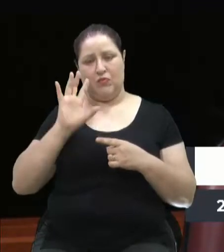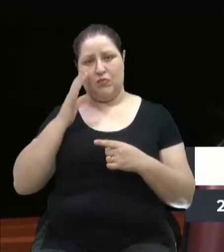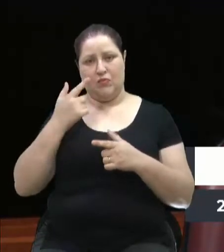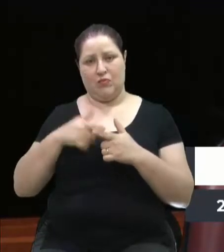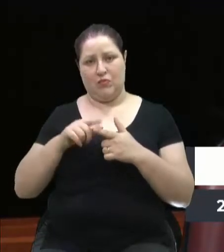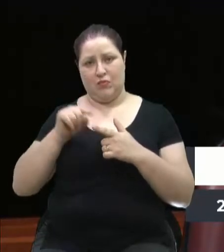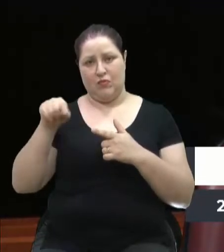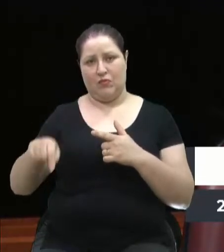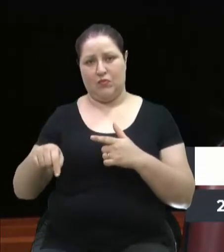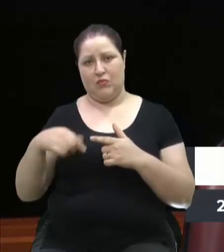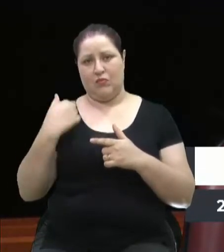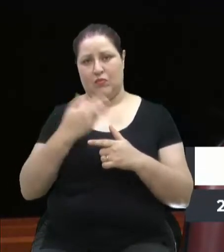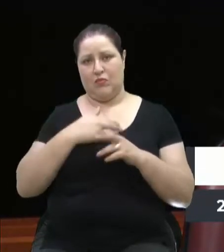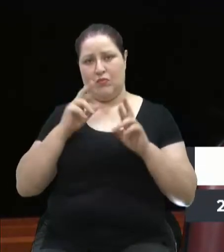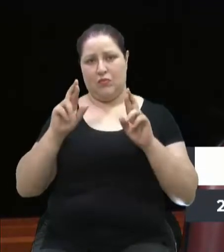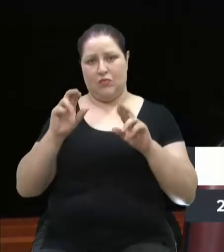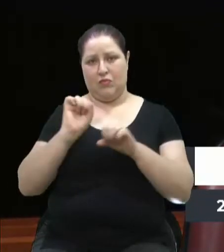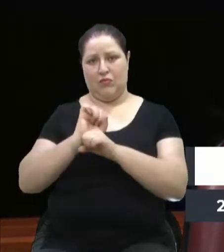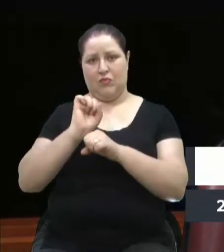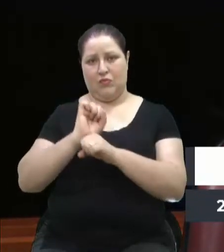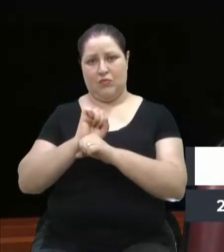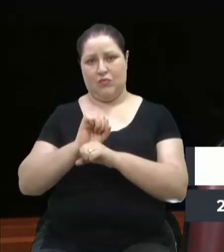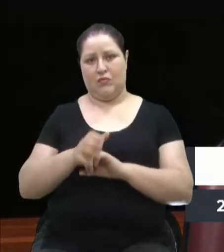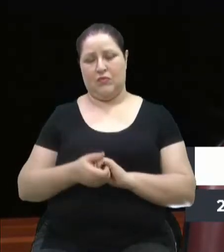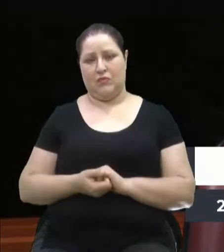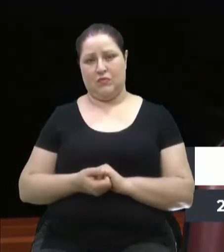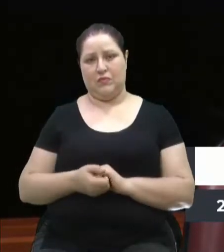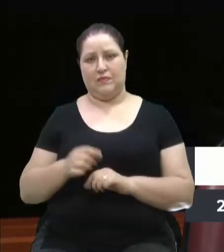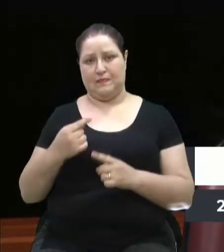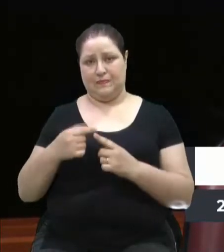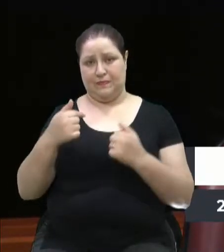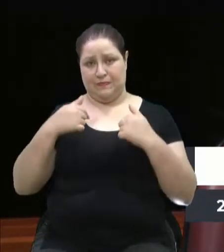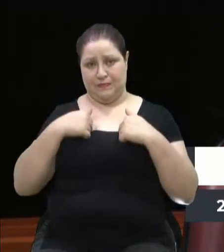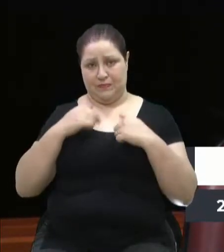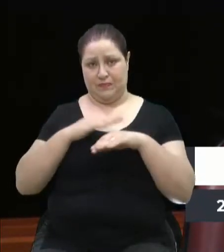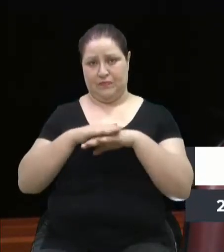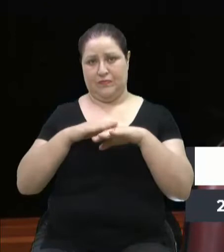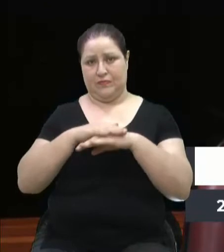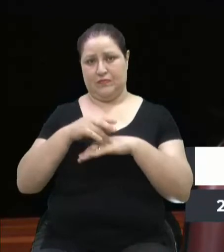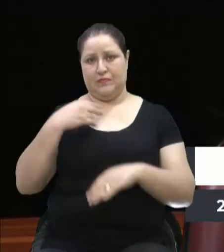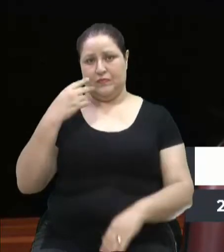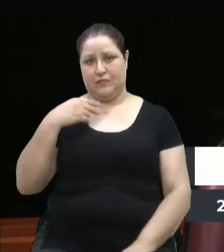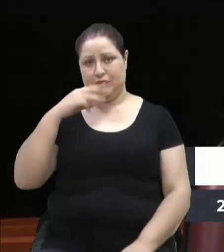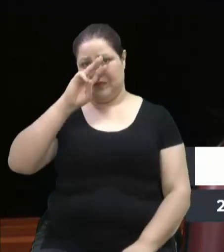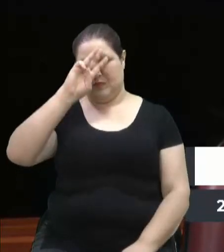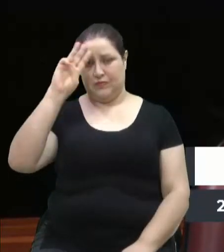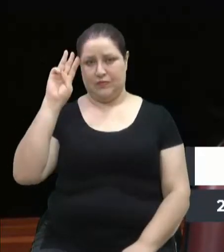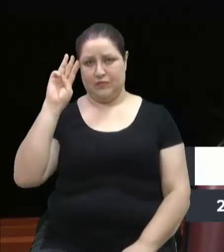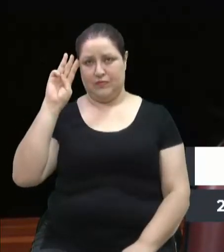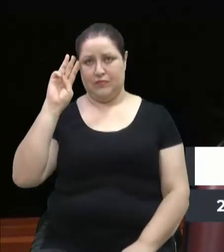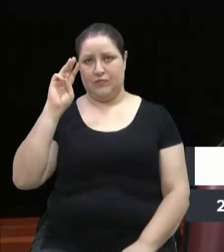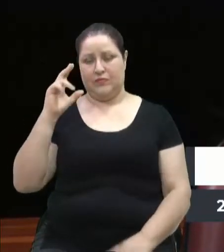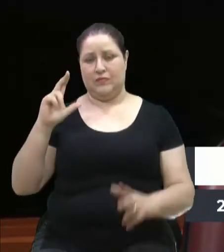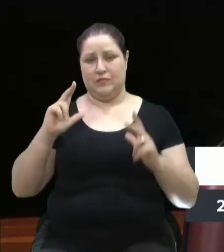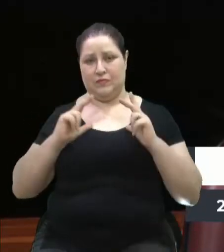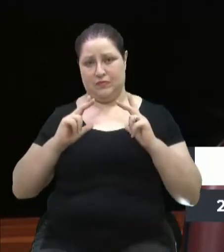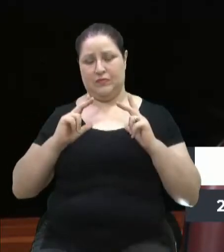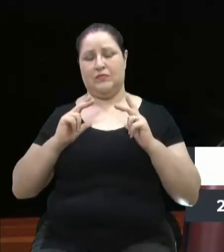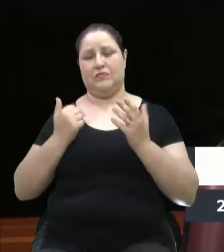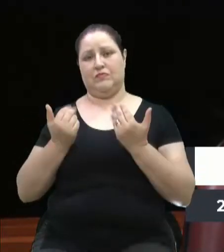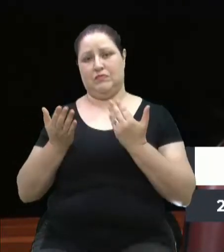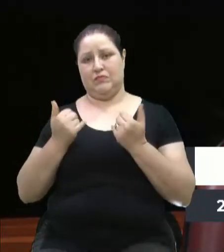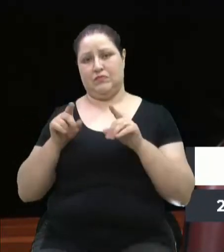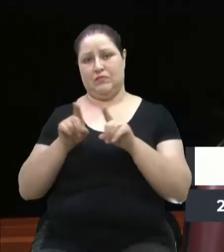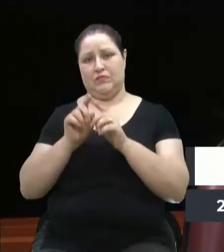nós estamos no aguardo dessa expectativa, porque eu conversei com o vereador Vanley, pessoalmente, e com o deputado,